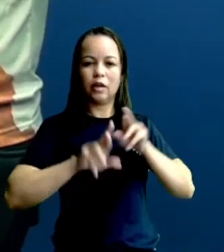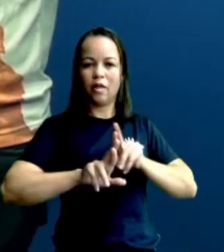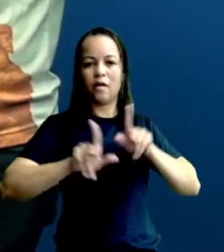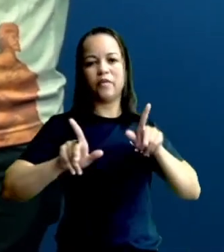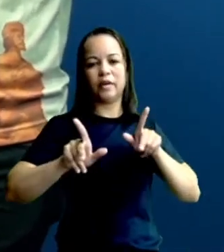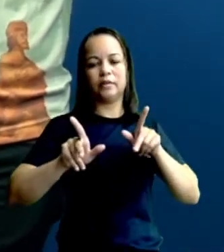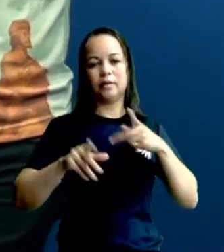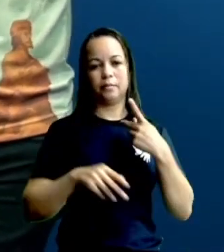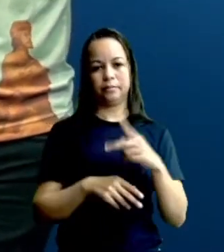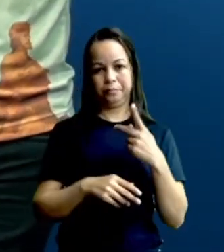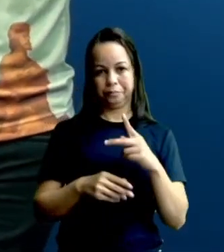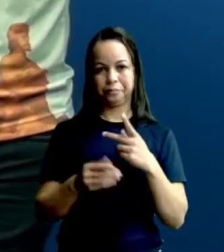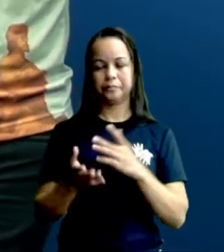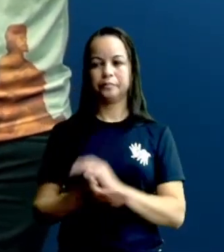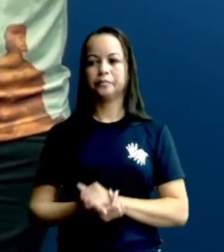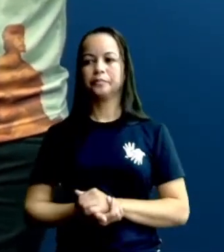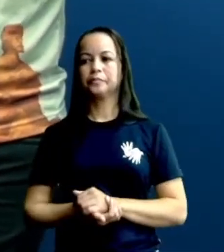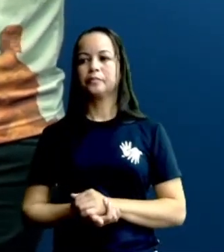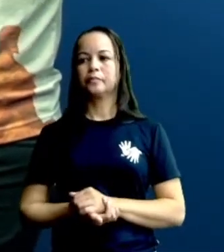então,